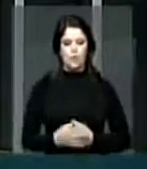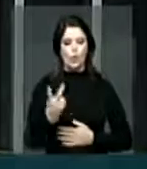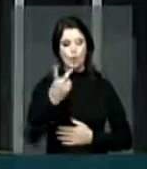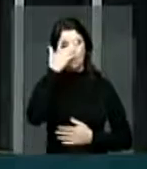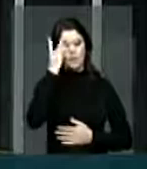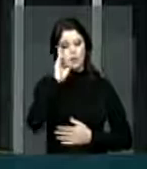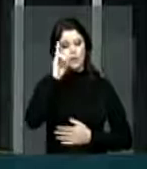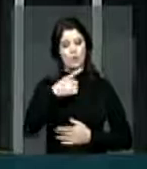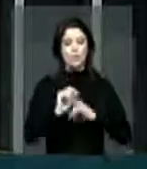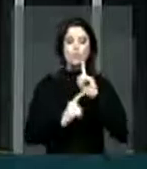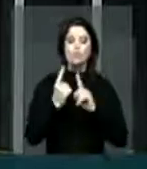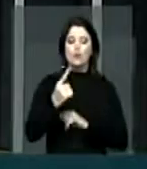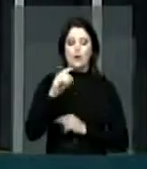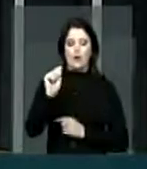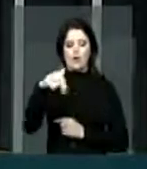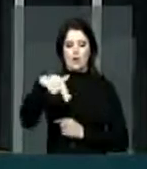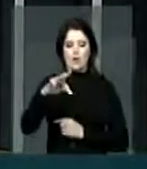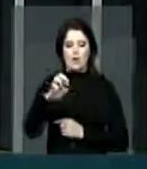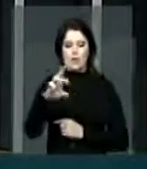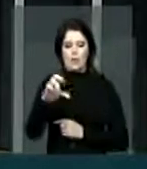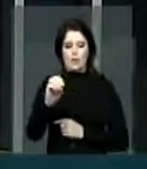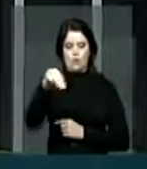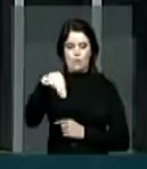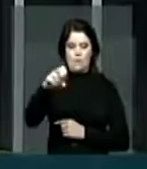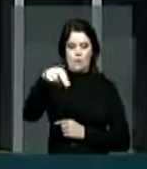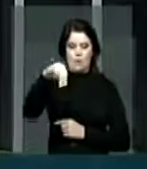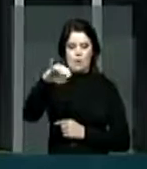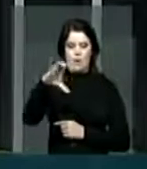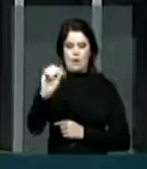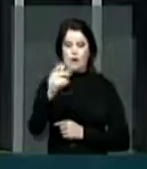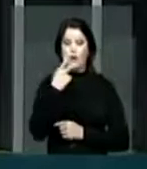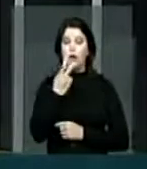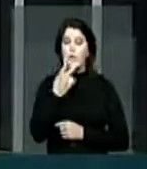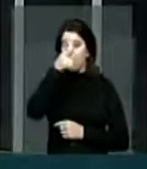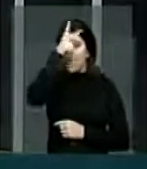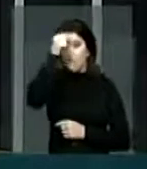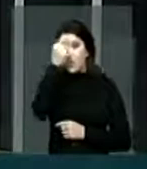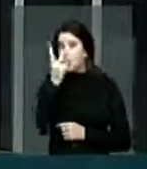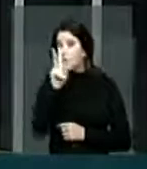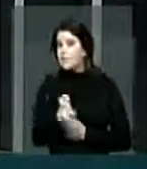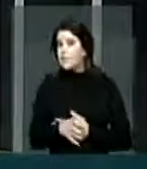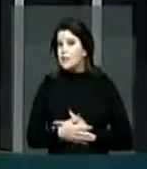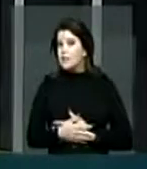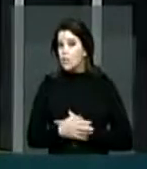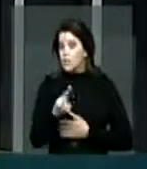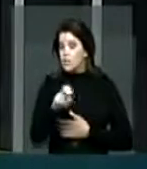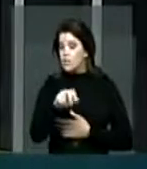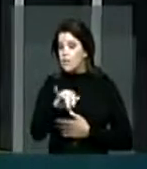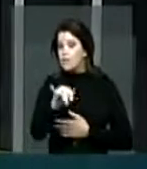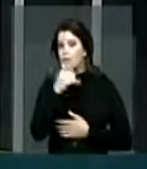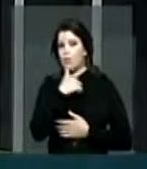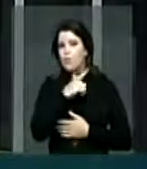mandantes, o seu Antero Mânica, foi prefeito 2 vezes em Unai. Foi inclusive eleito